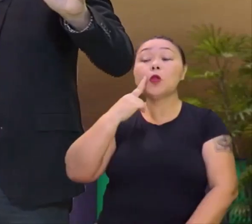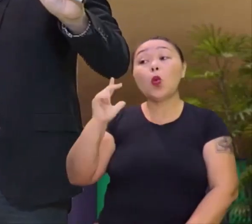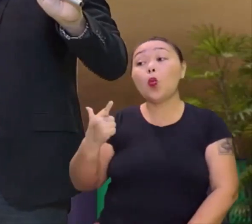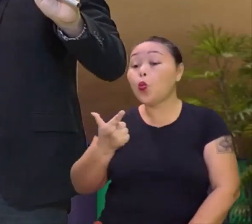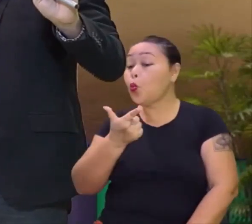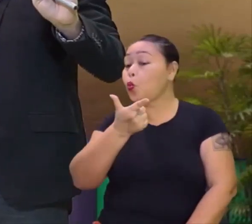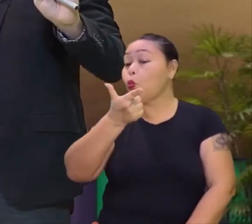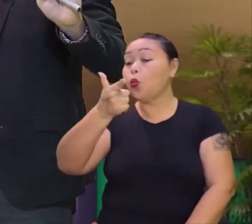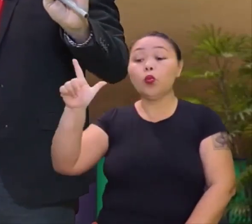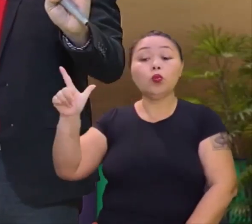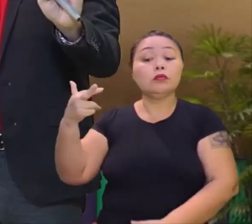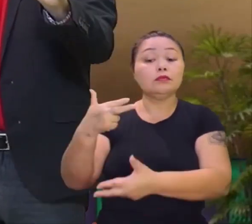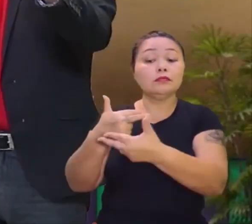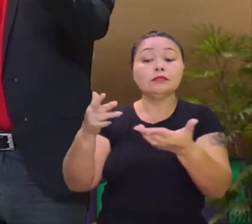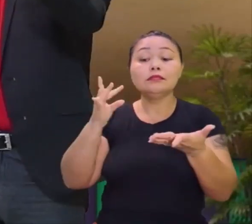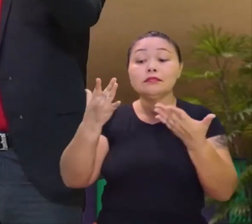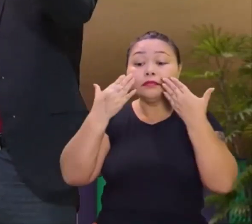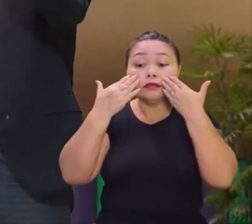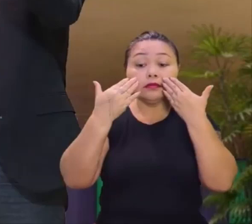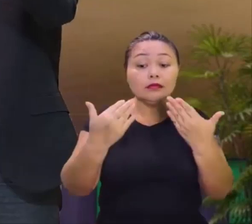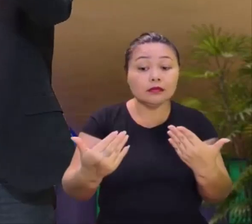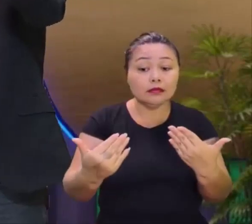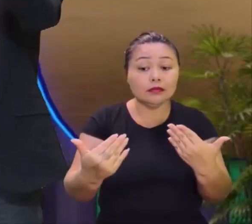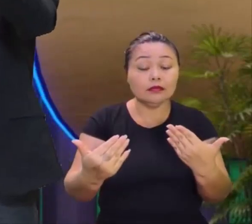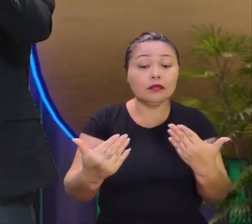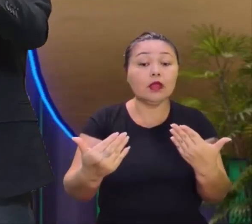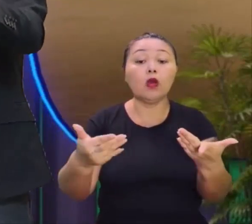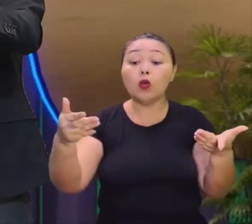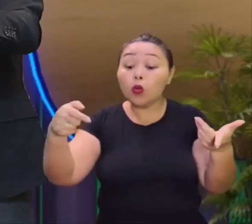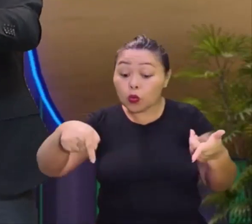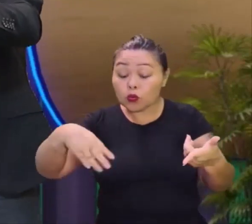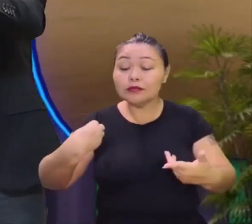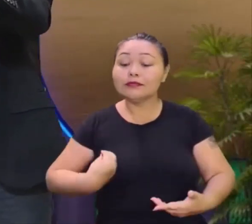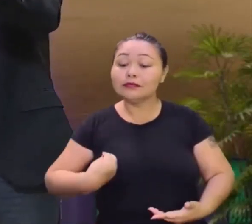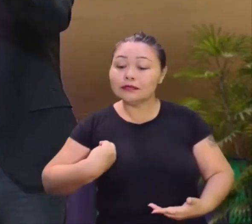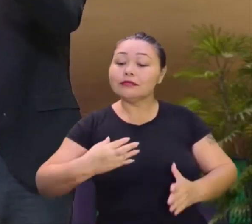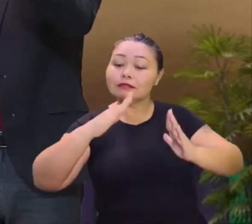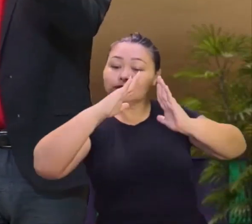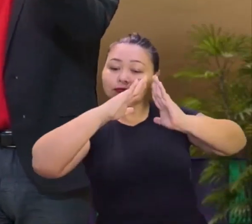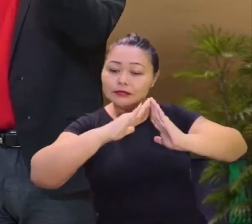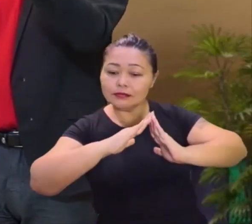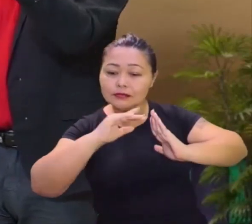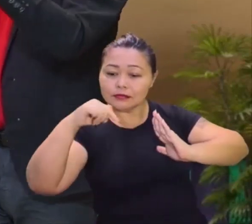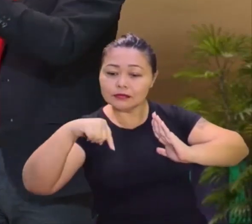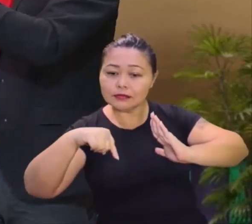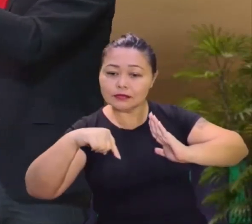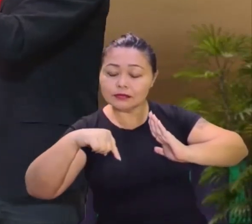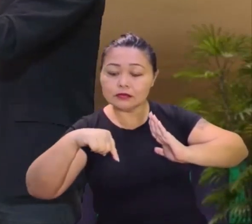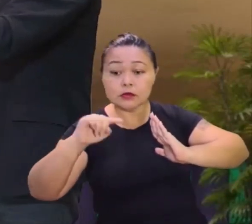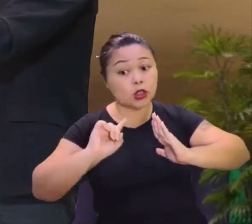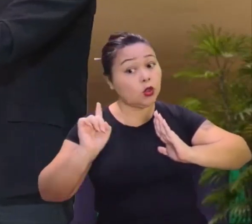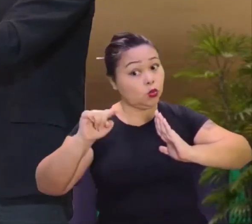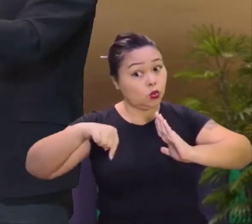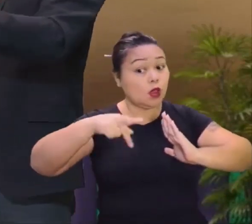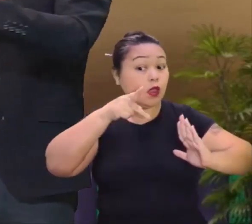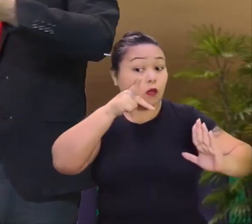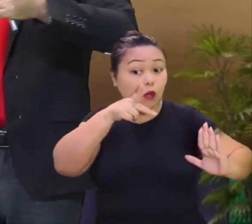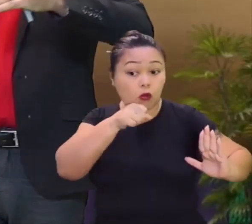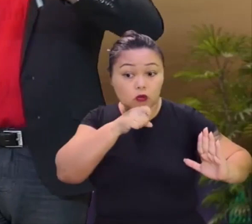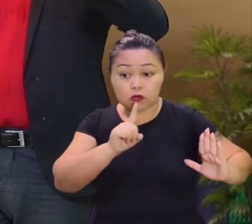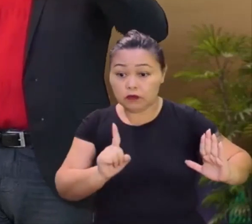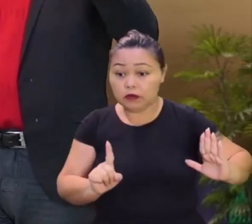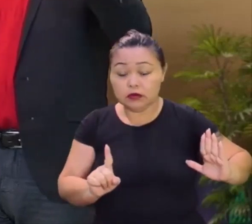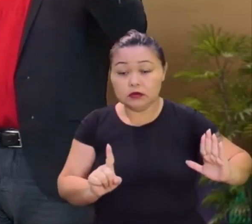outra realidade. Exato. Então, onde a gente vive hoje, meus queridos, não só aqui em Porto